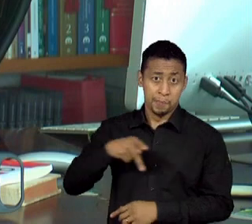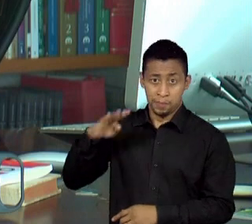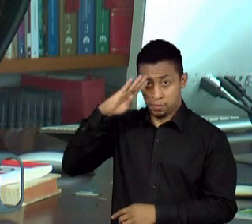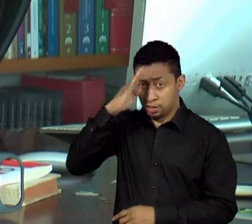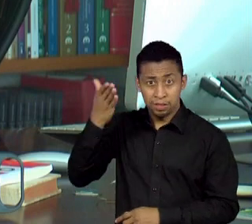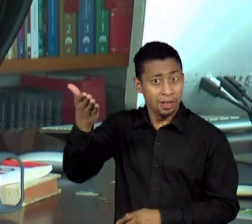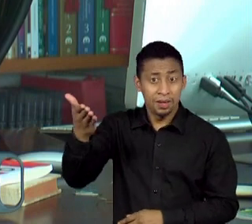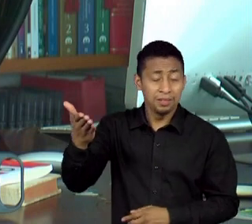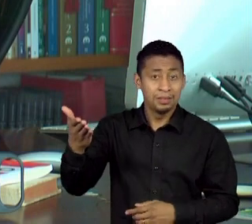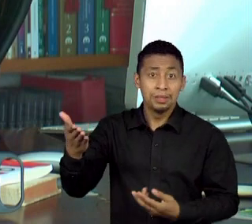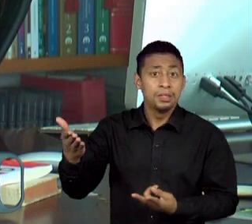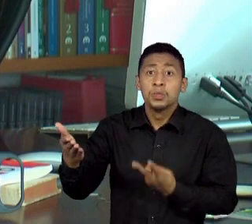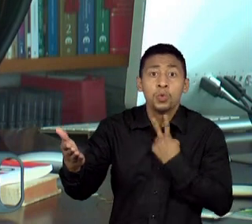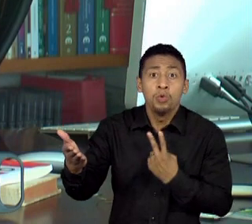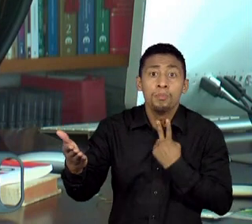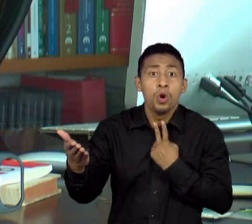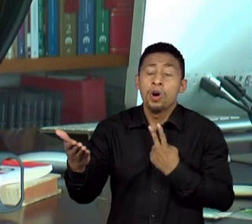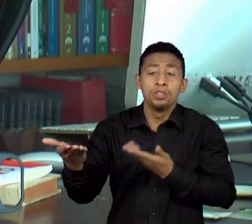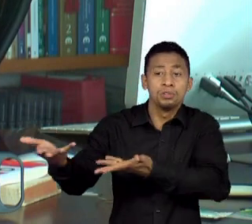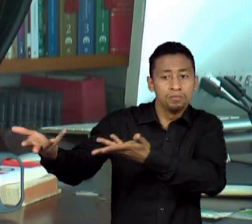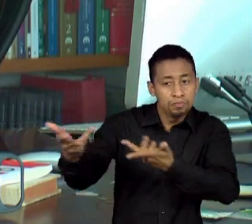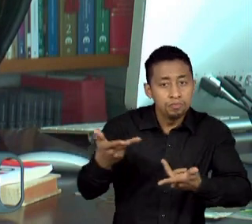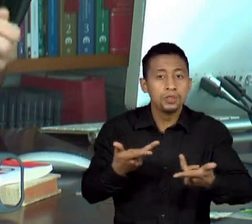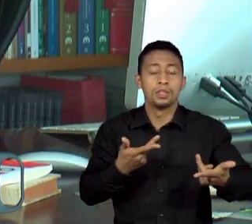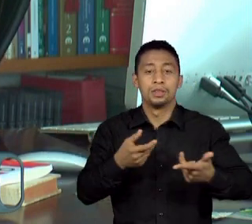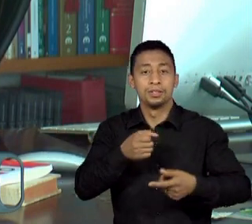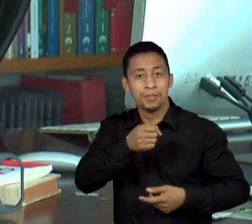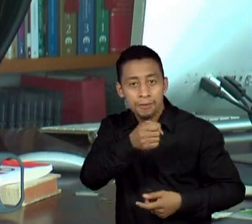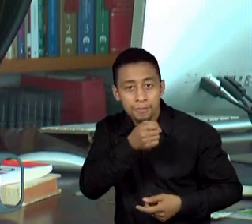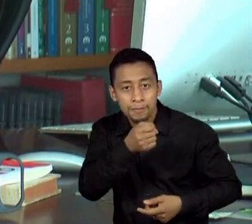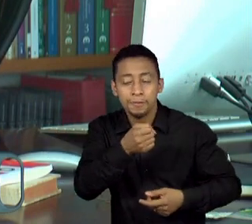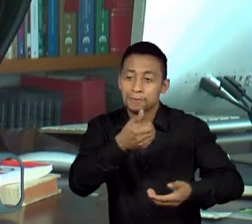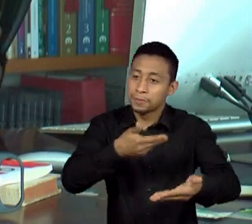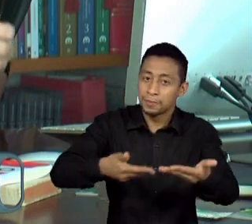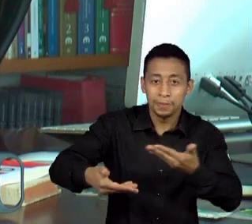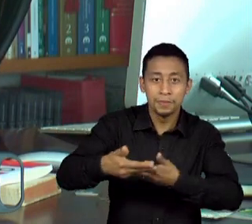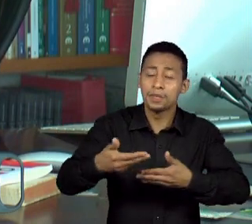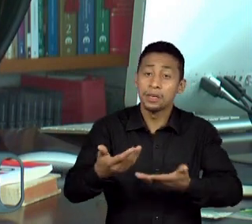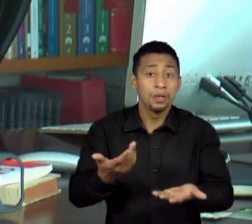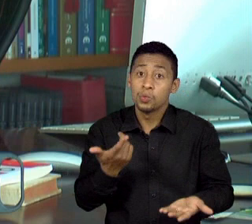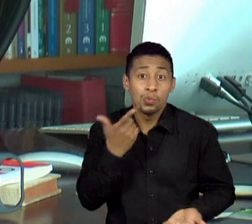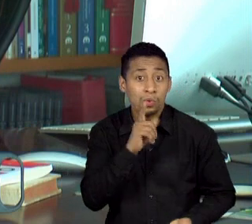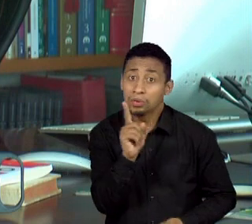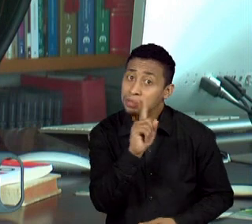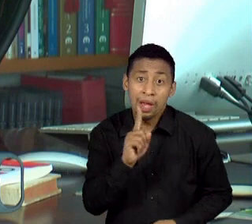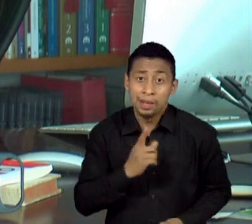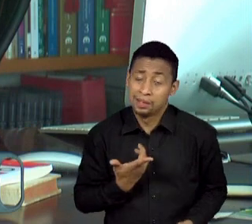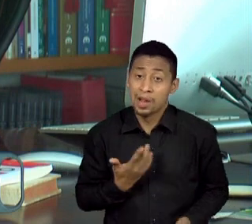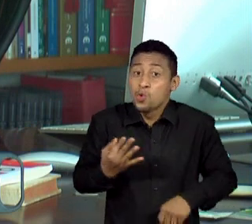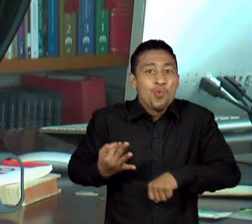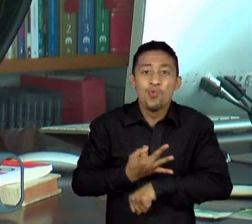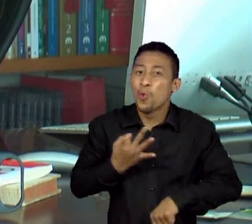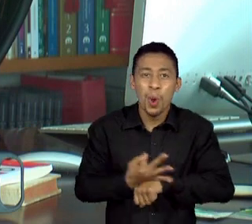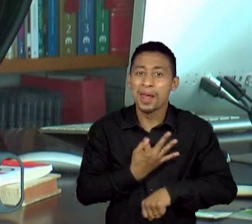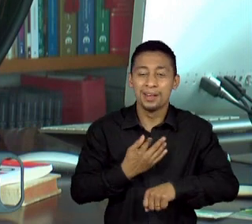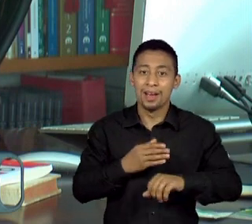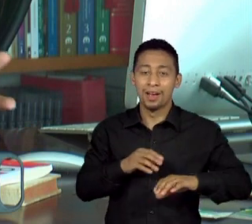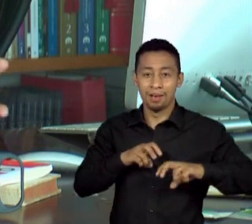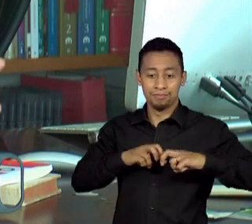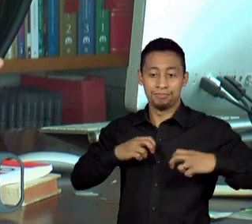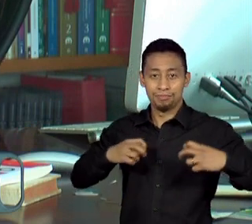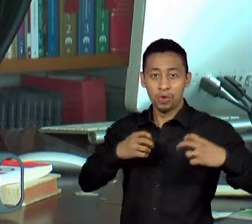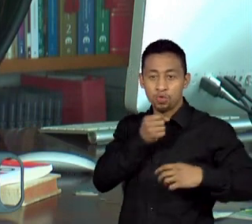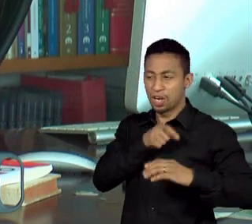estar aqui. Ele não resistiria a jornalistas entrevistando, ele não poderia sustentar sua opinião